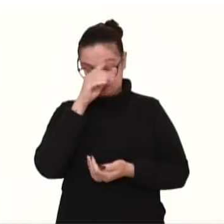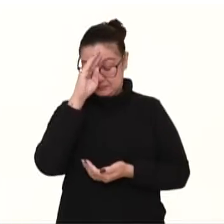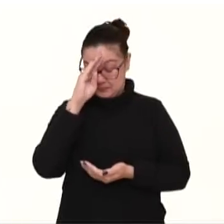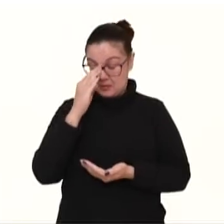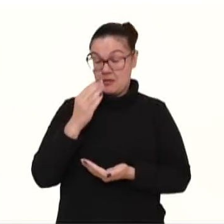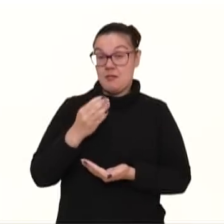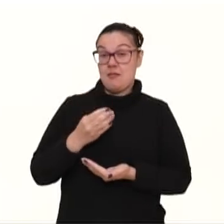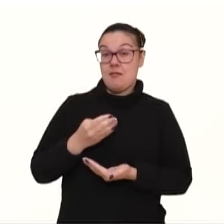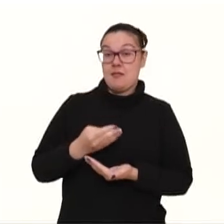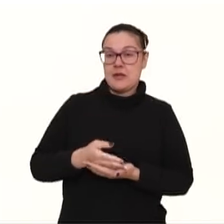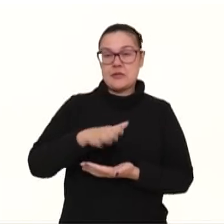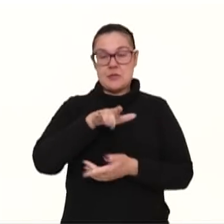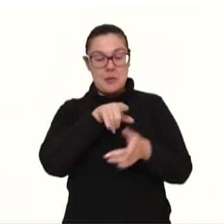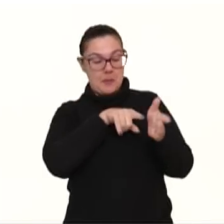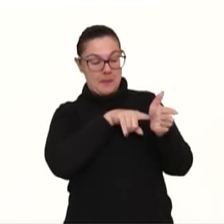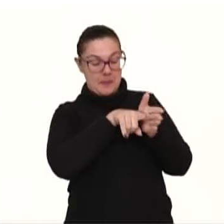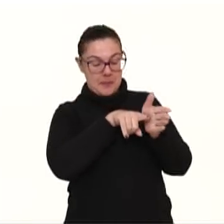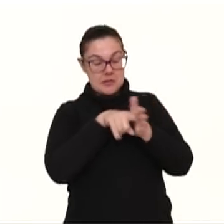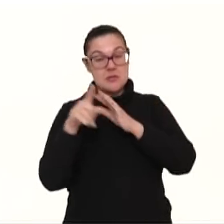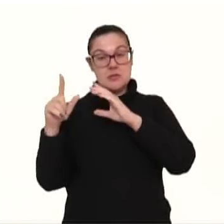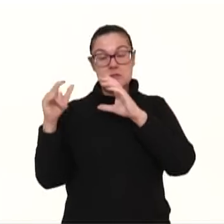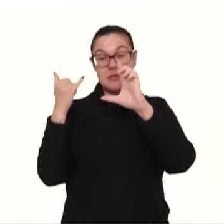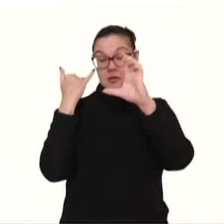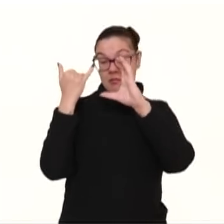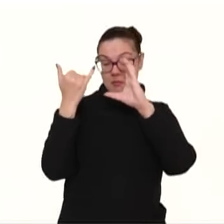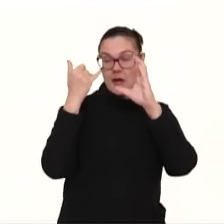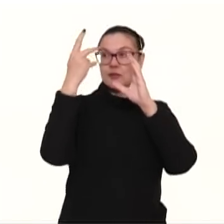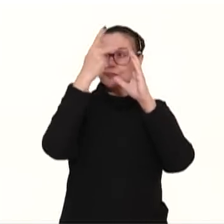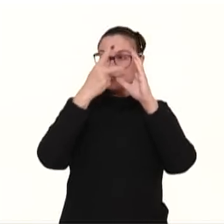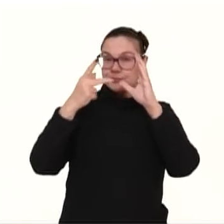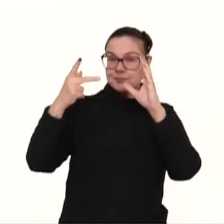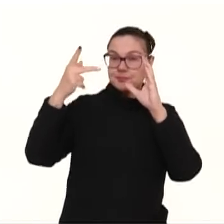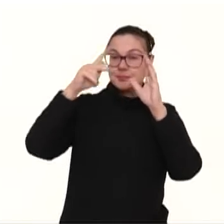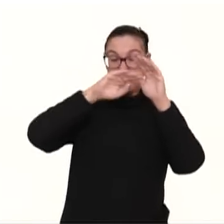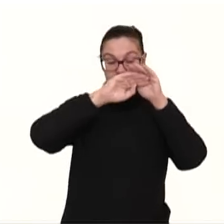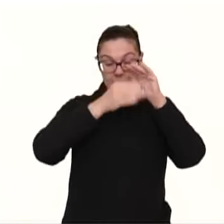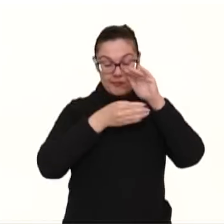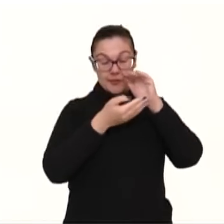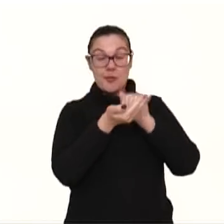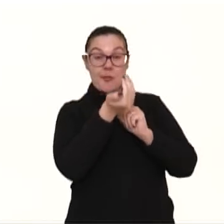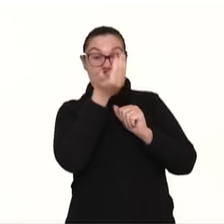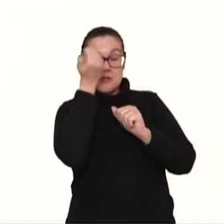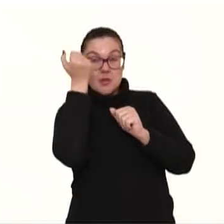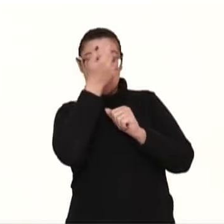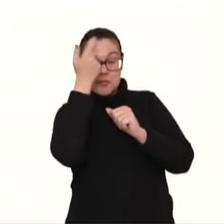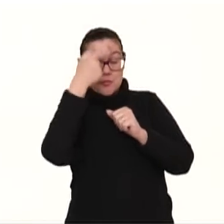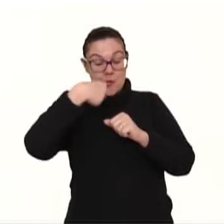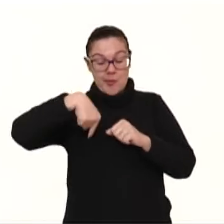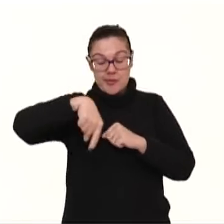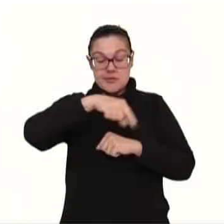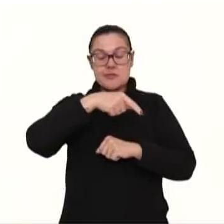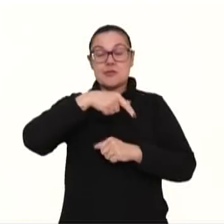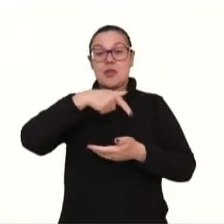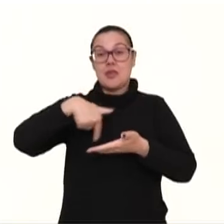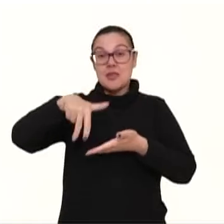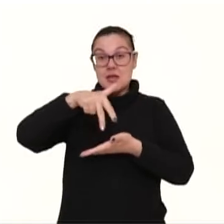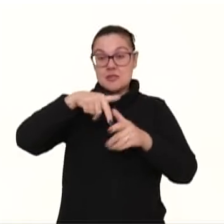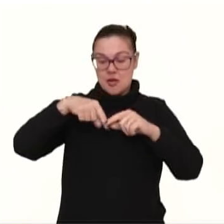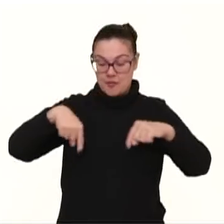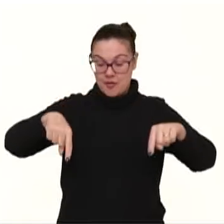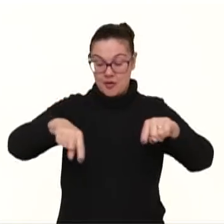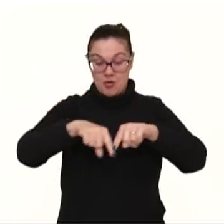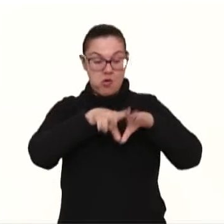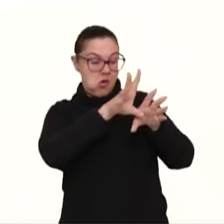Acredita-se que por meio de análise de imagens rupestres, que na pré-história os seres humanos dançavam em roda,